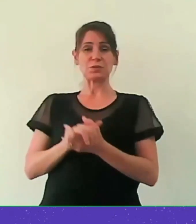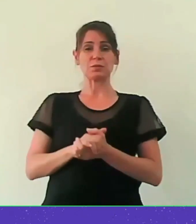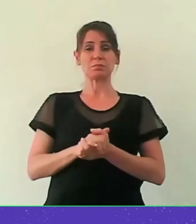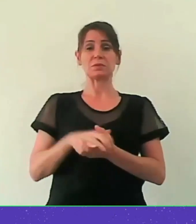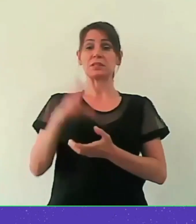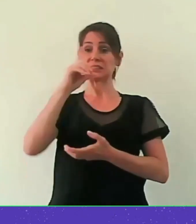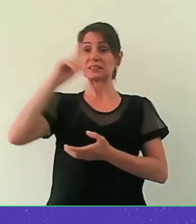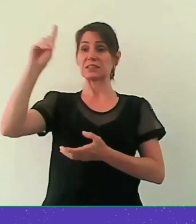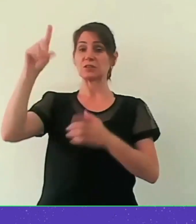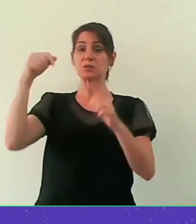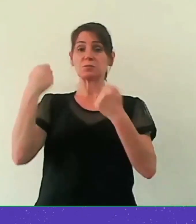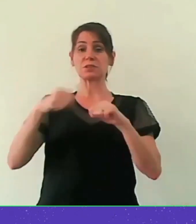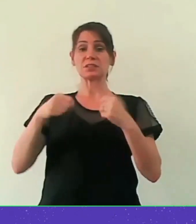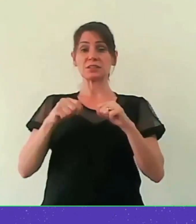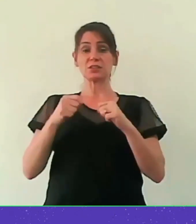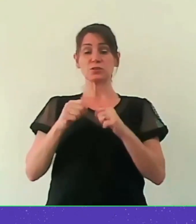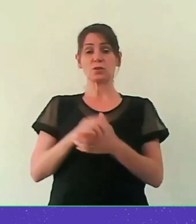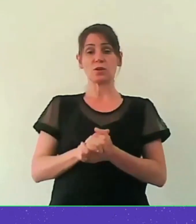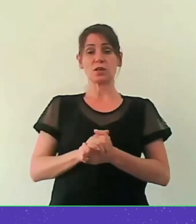a geração nova.